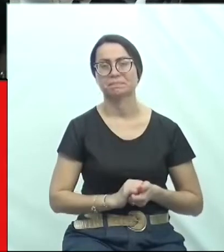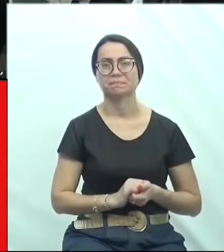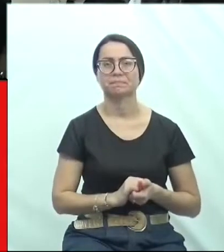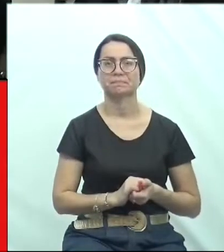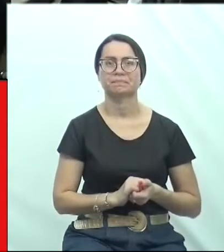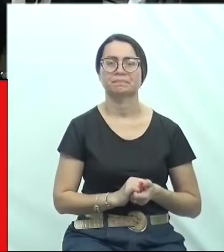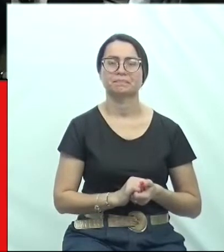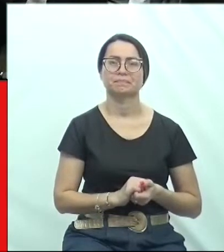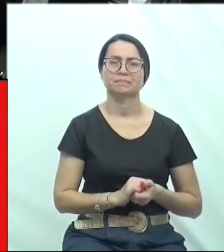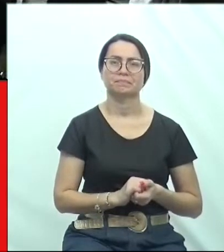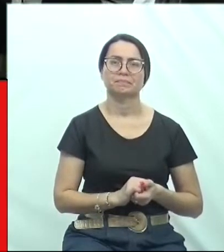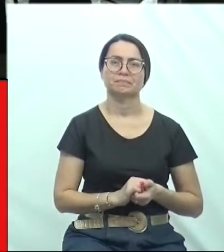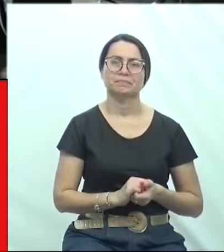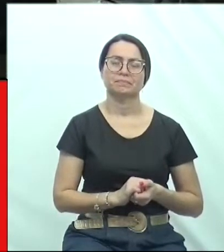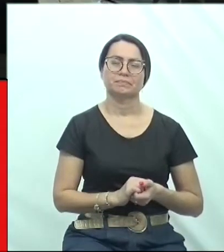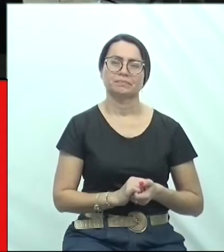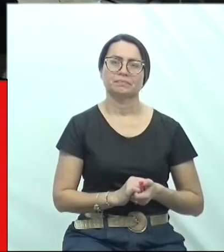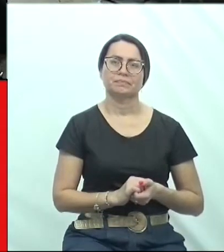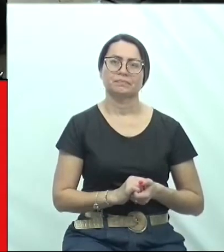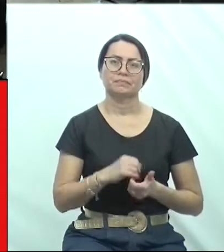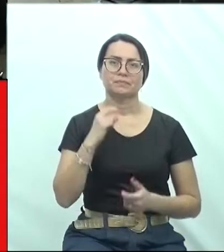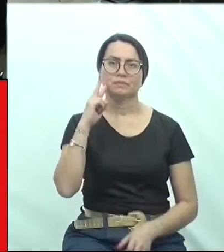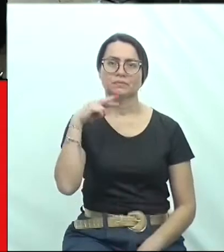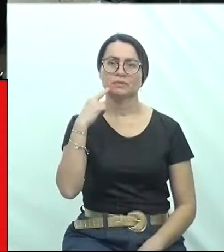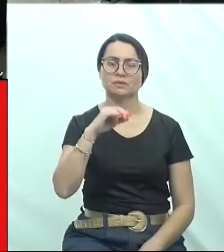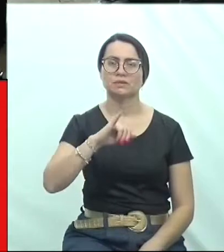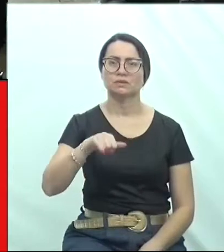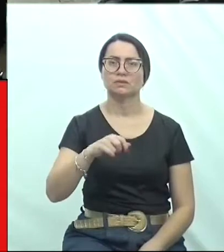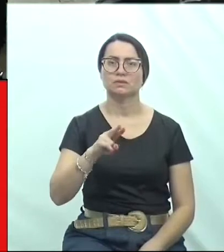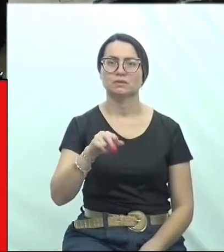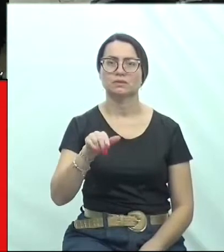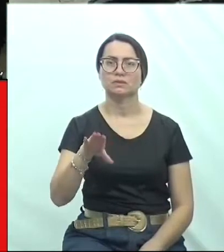Com a palavra, vereador Júlio Kaminski.